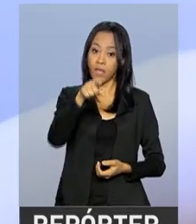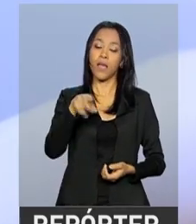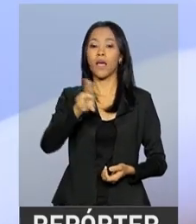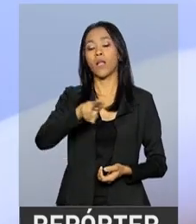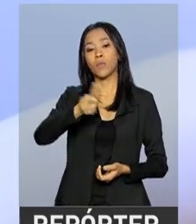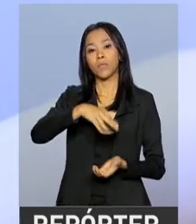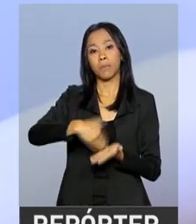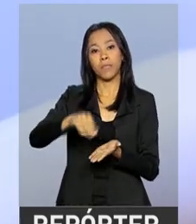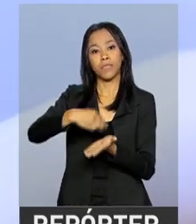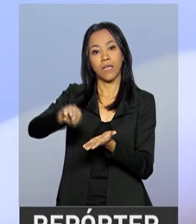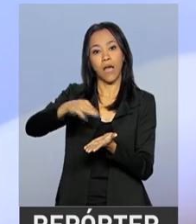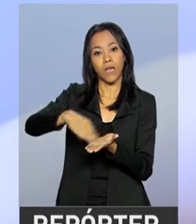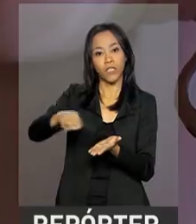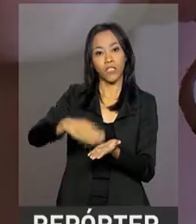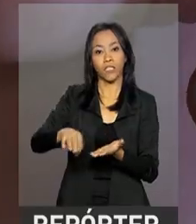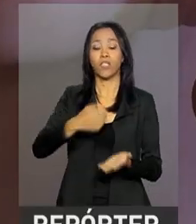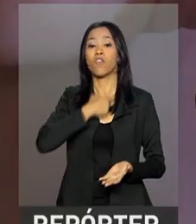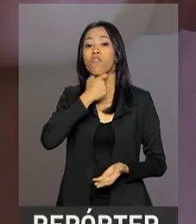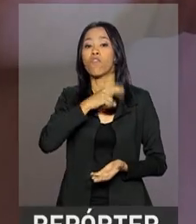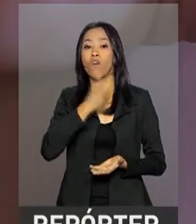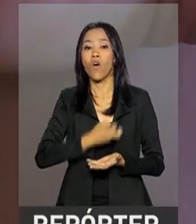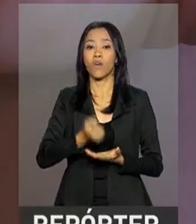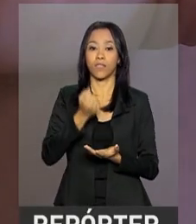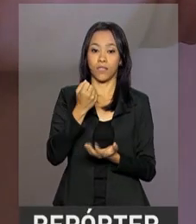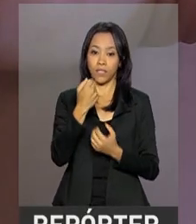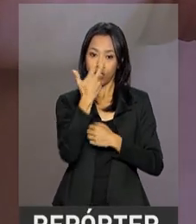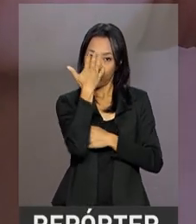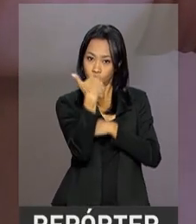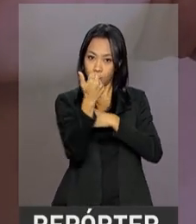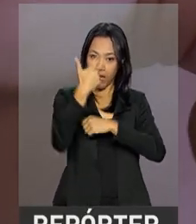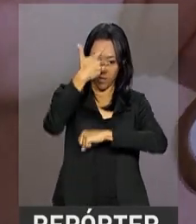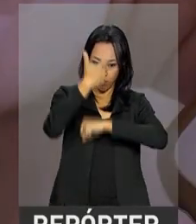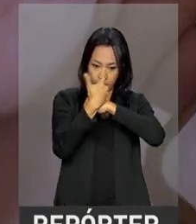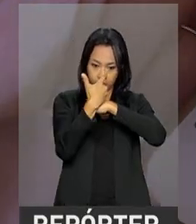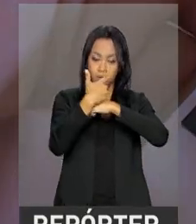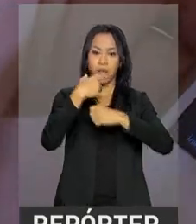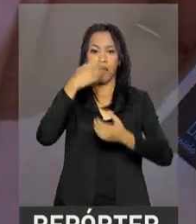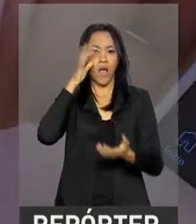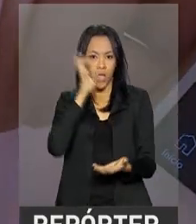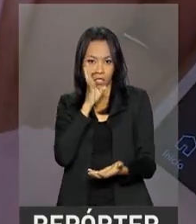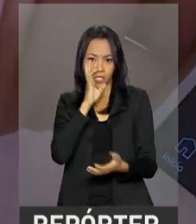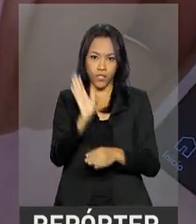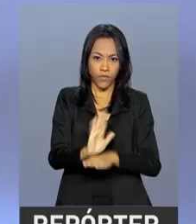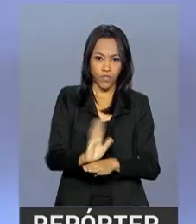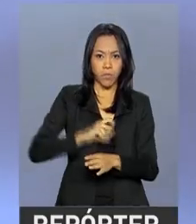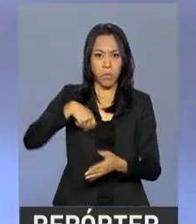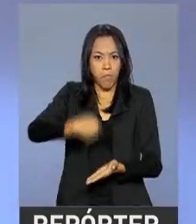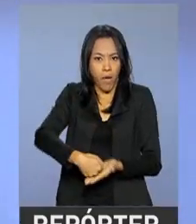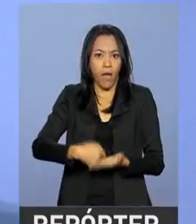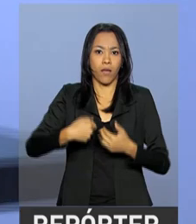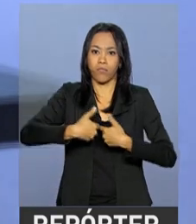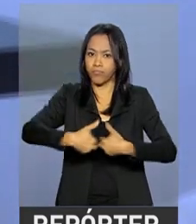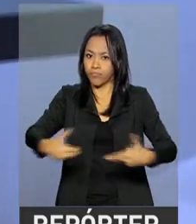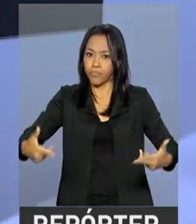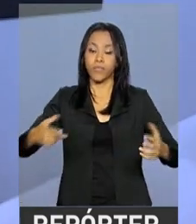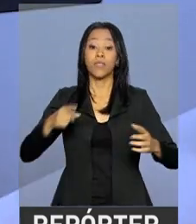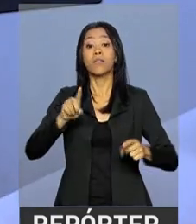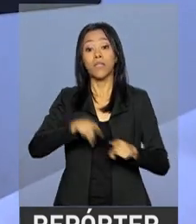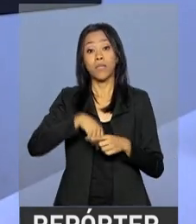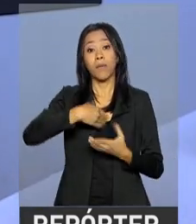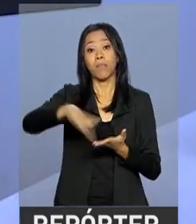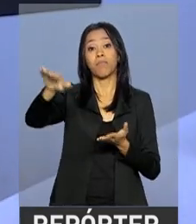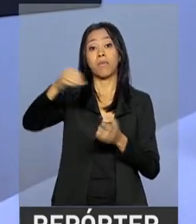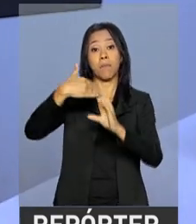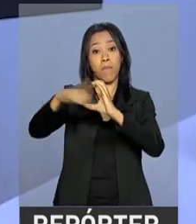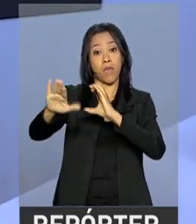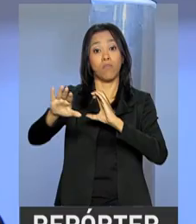mensagens por texto vídeo e voz ela faz chamadas assistir filmes pagar contas e ainda recebe e envia emails